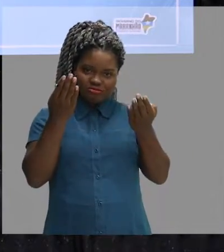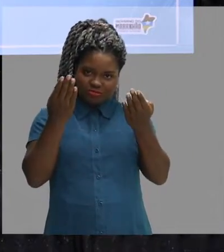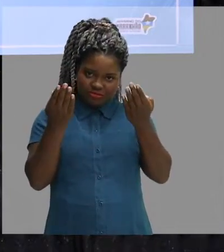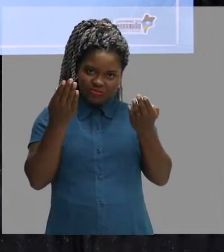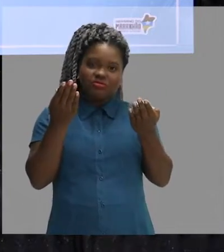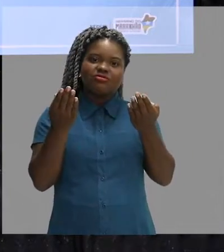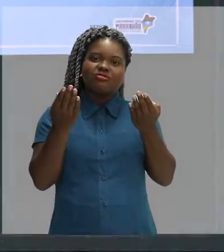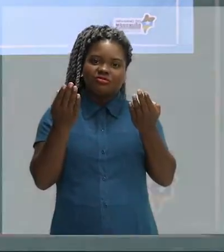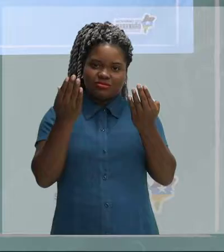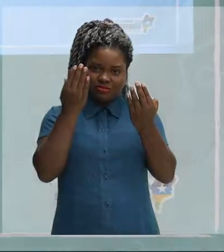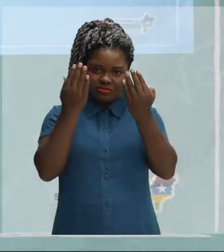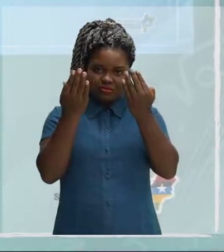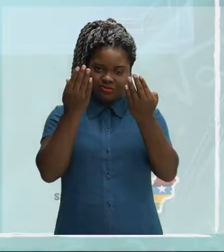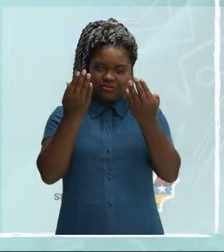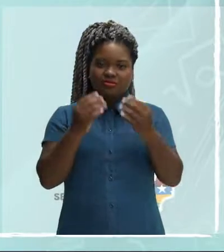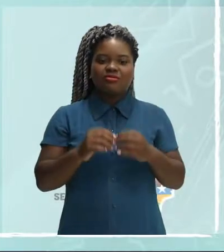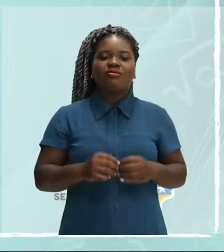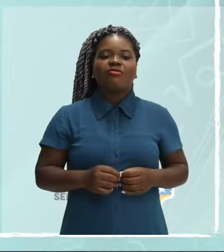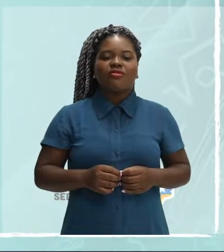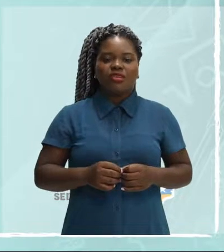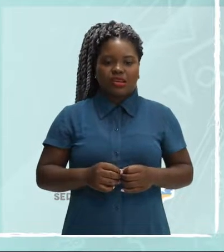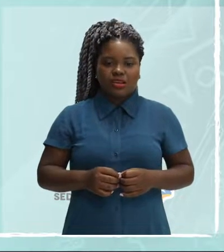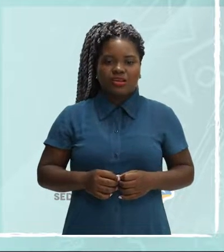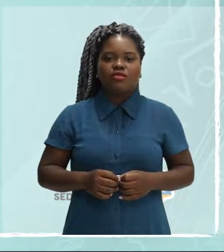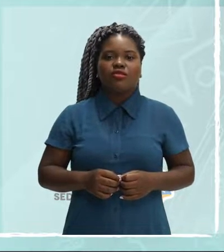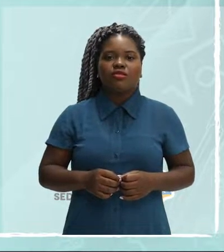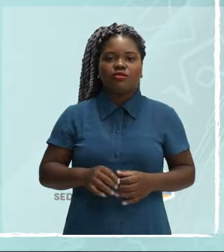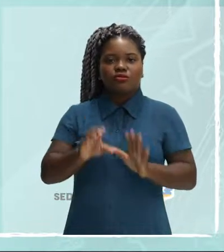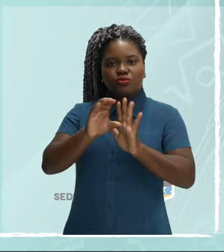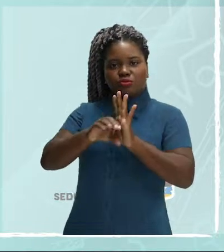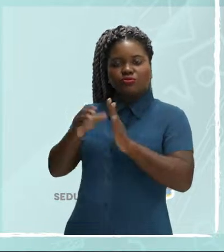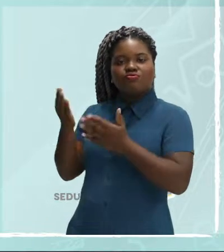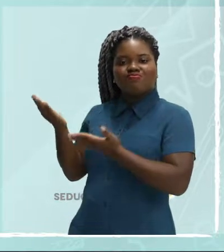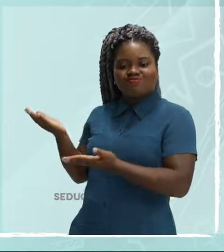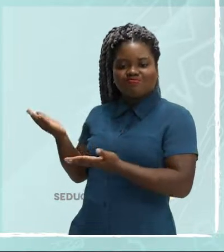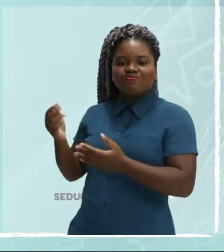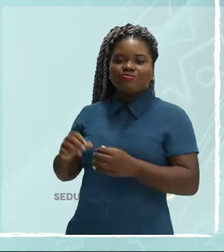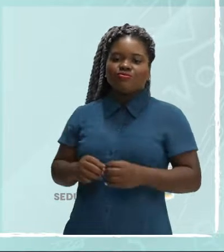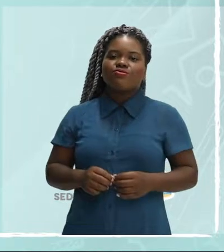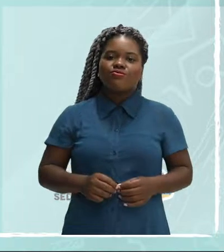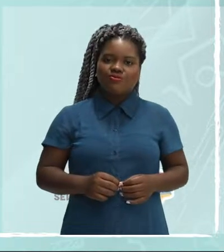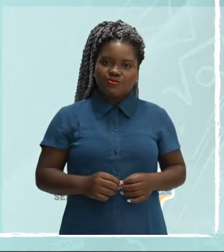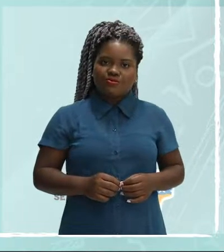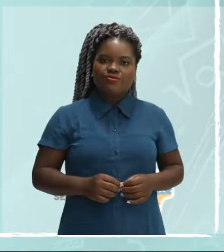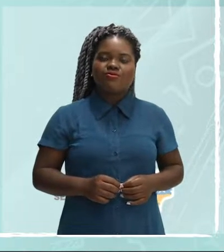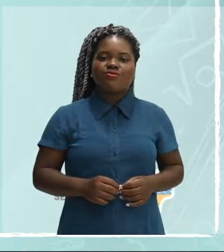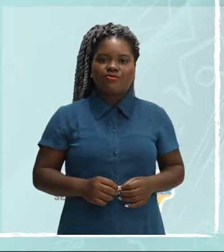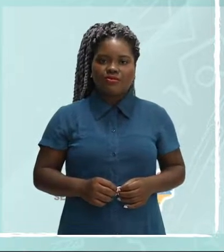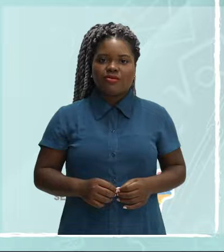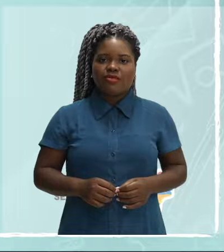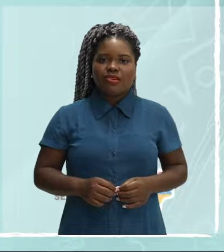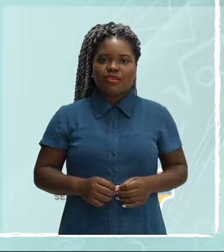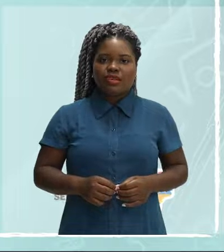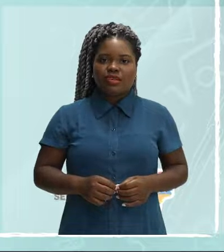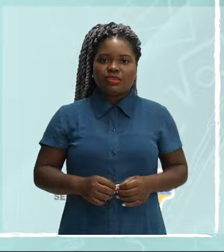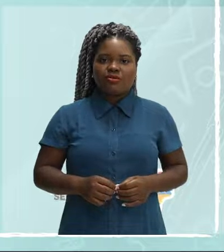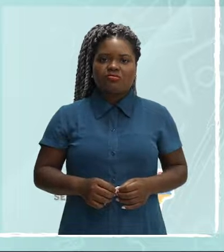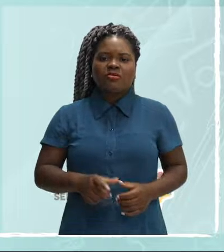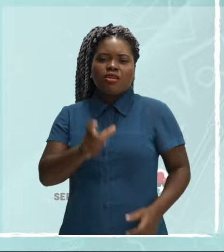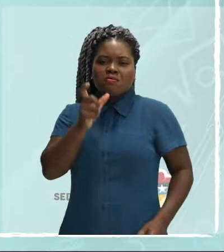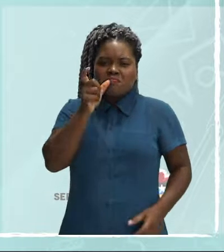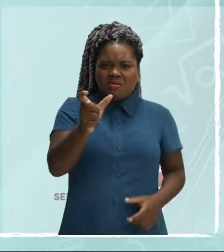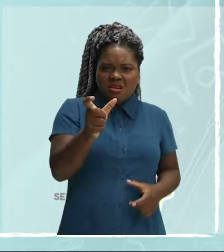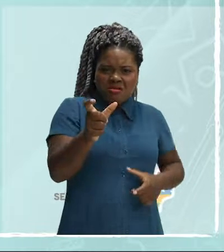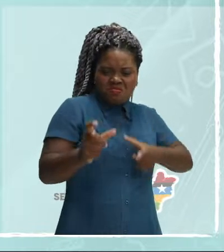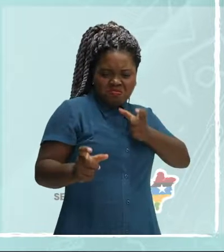ser vistas ali juntas, a partir da utilização de palavras, de atos ofensivos como forma de agressão.